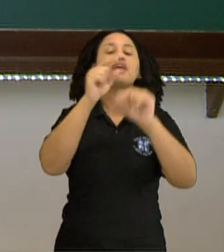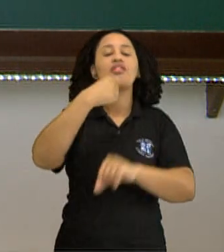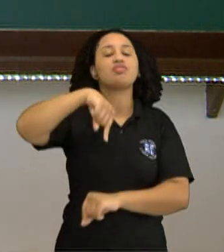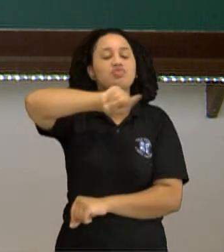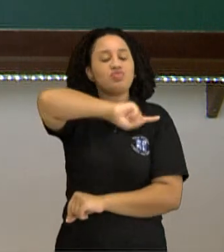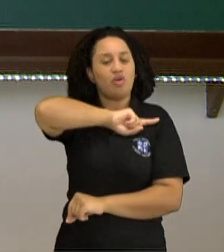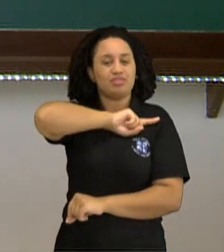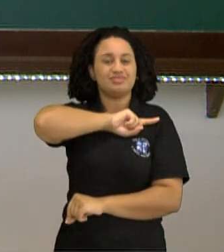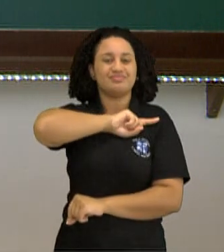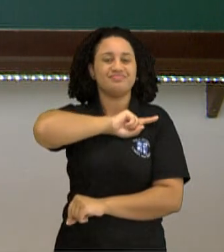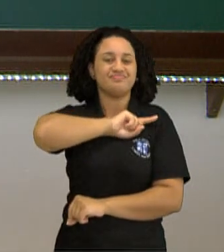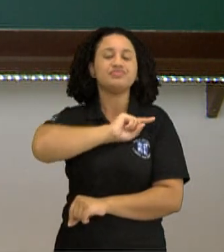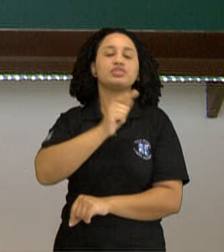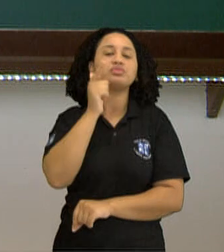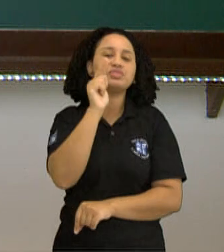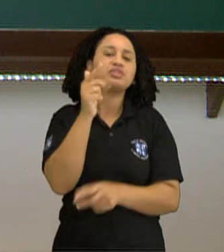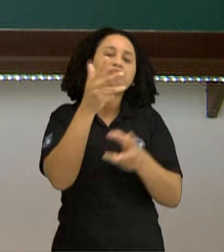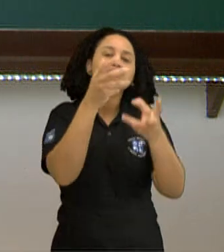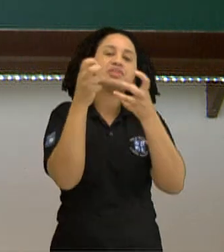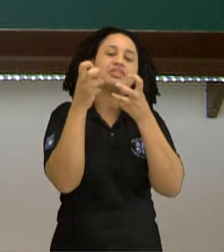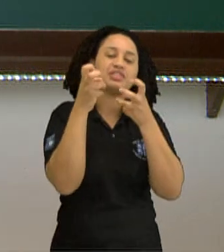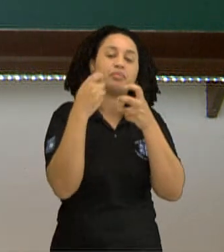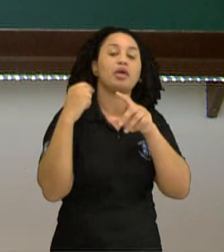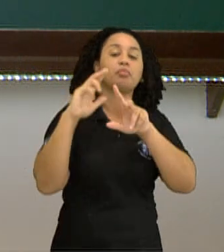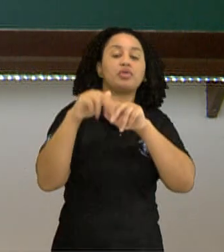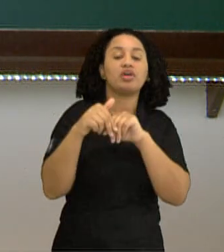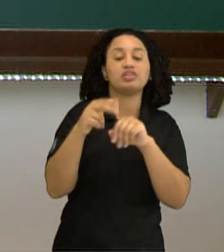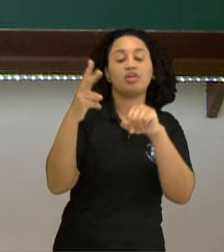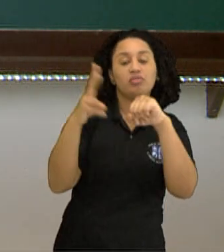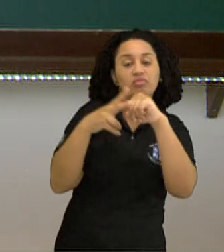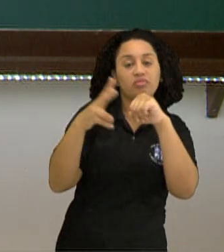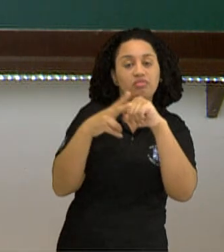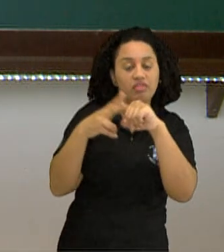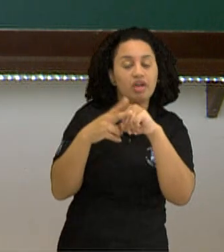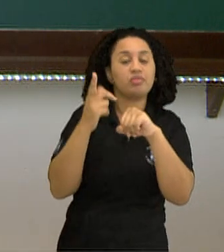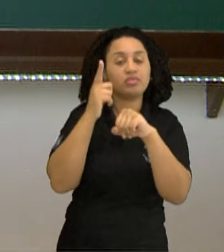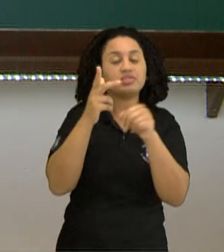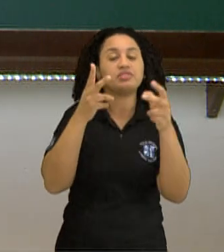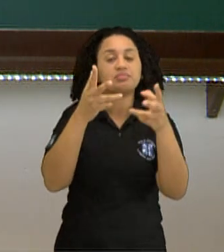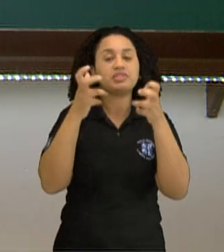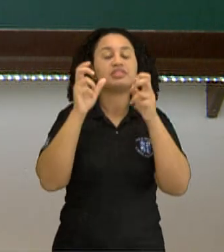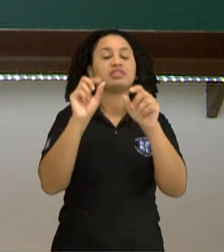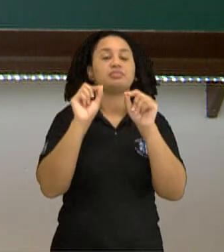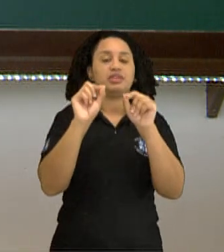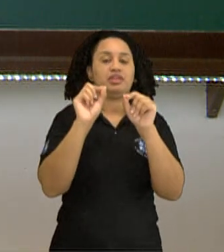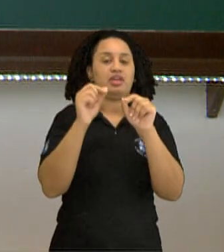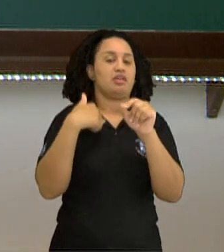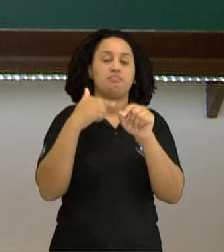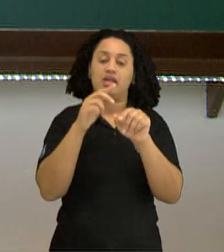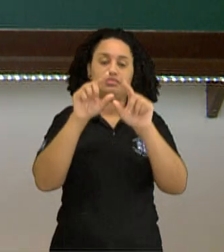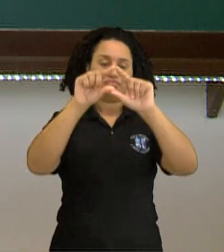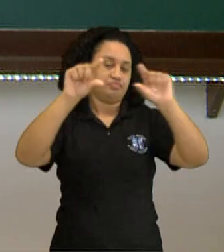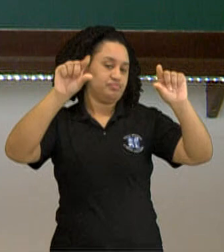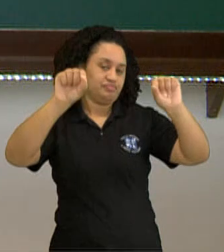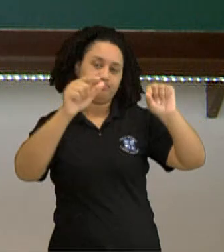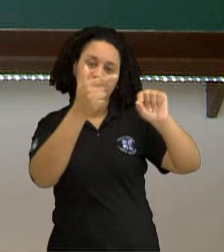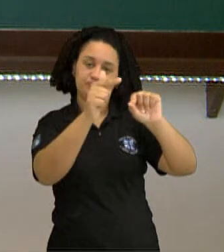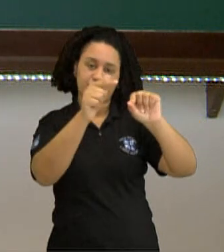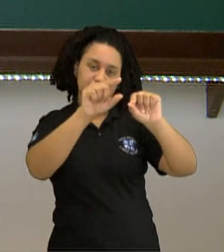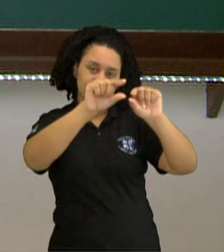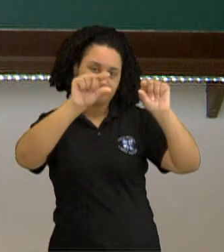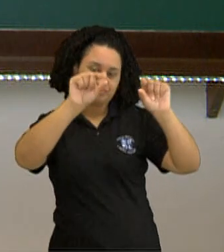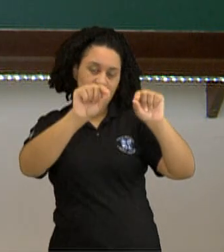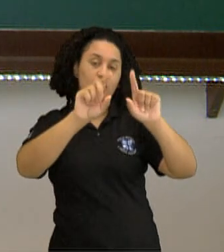vemos. Eu posso recuperar, ele existe, eu sei quem é, no entanto, ele não aparece. Por isso,